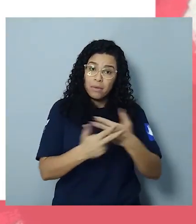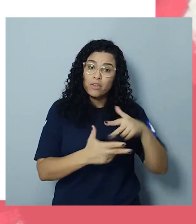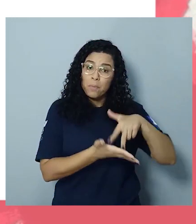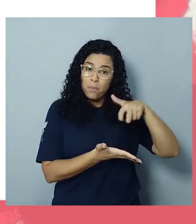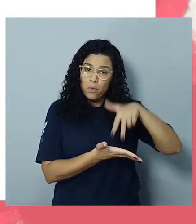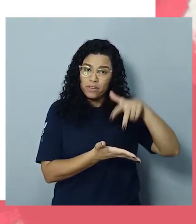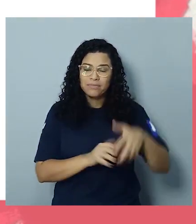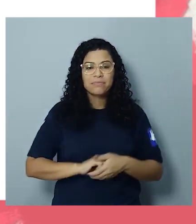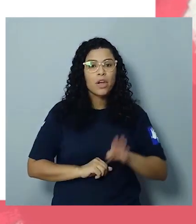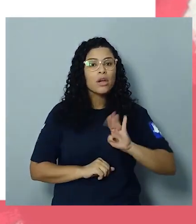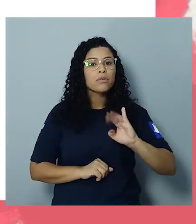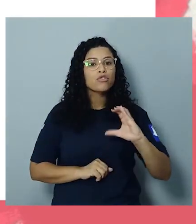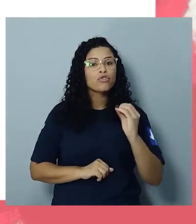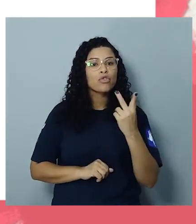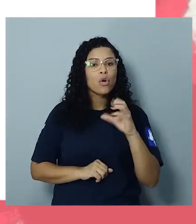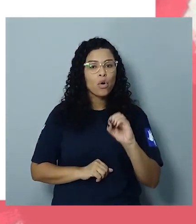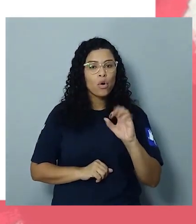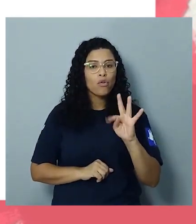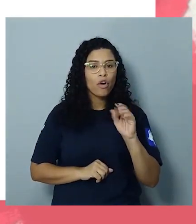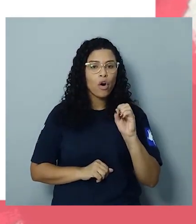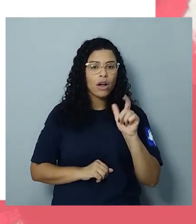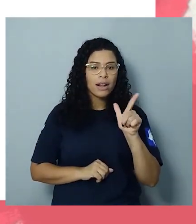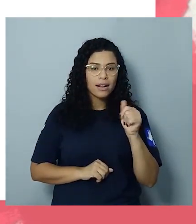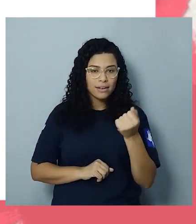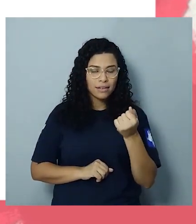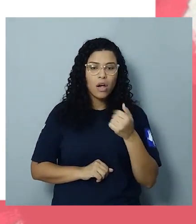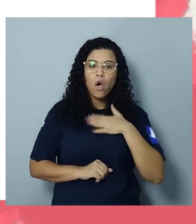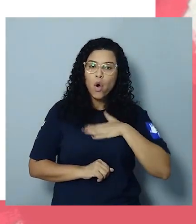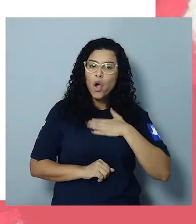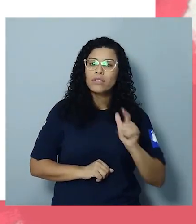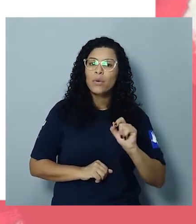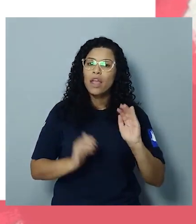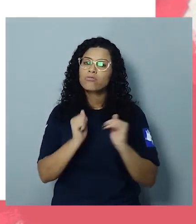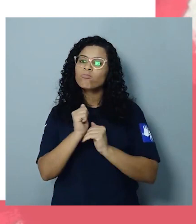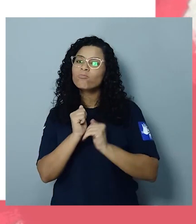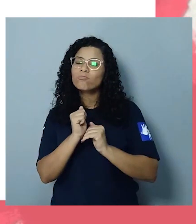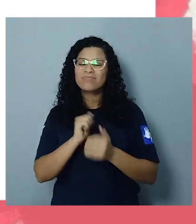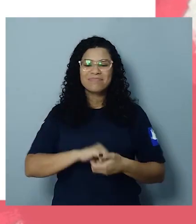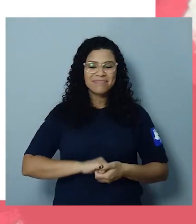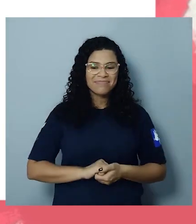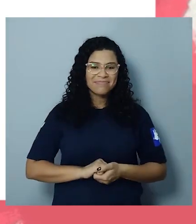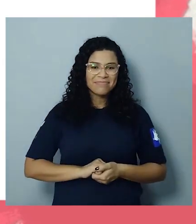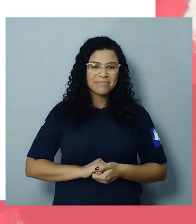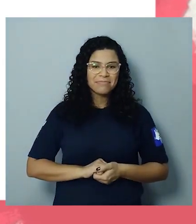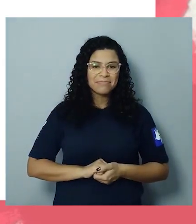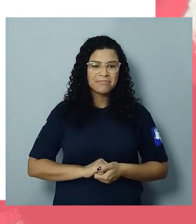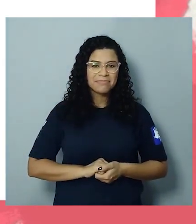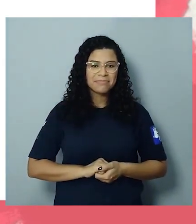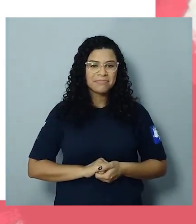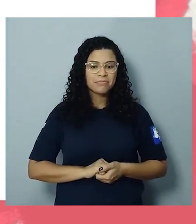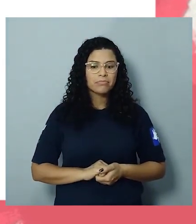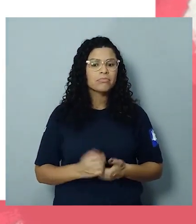pulam é mesmo eu deixo folha a bicho-folha também gosta de se esconder muito bem